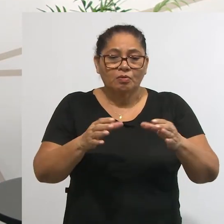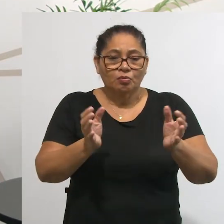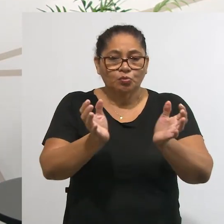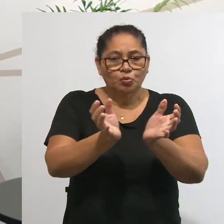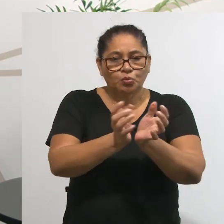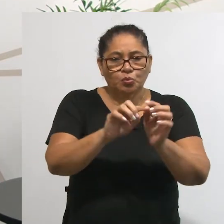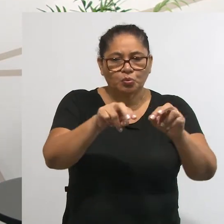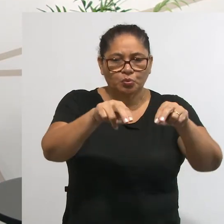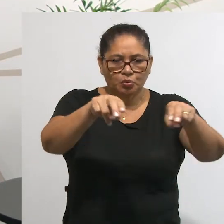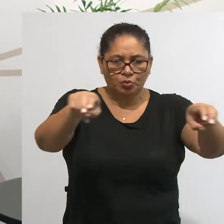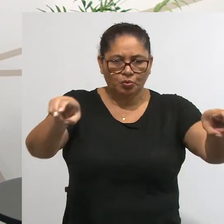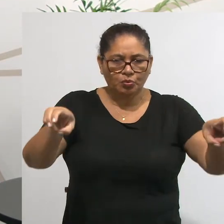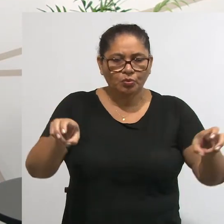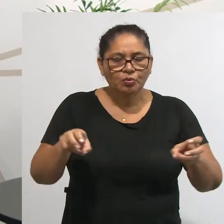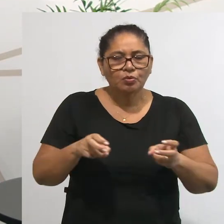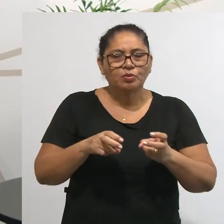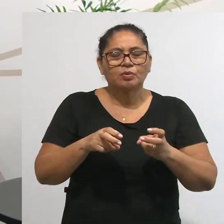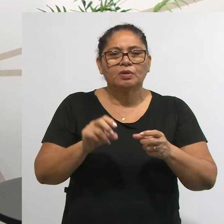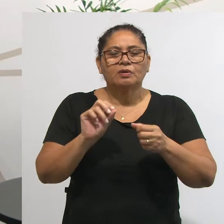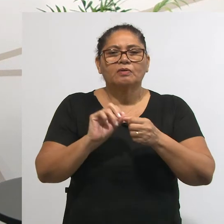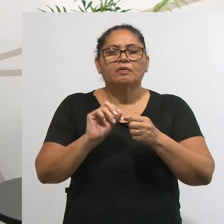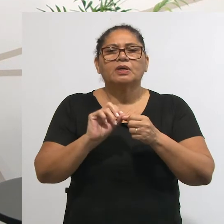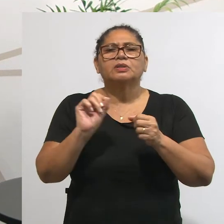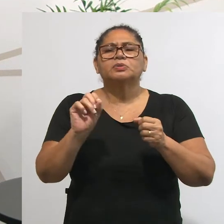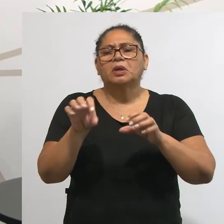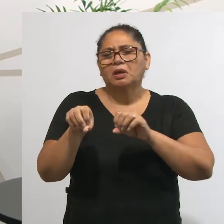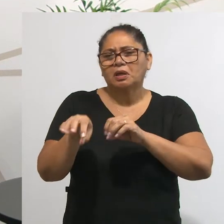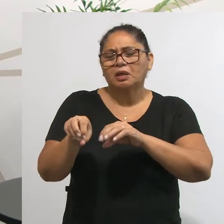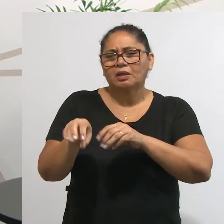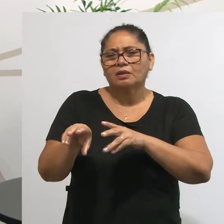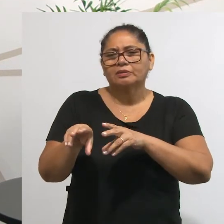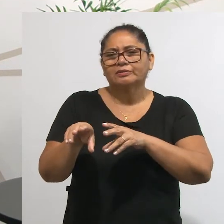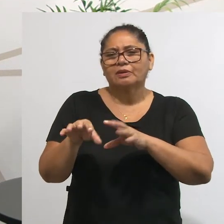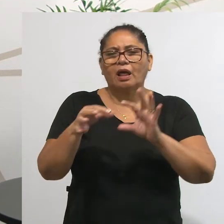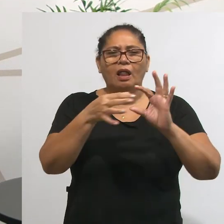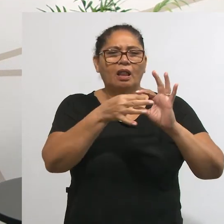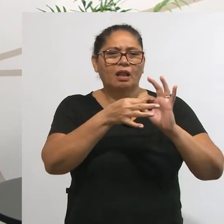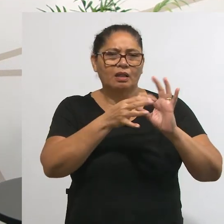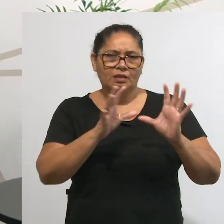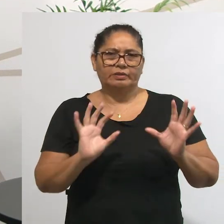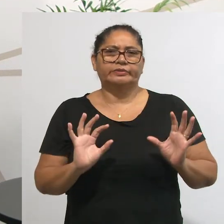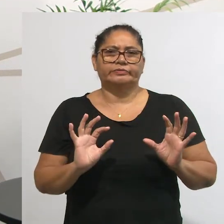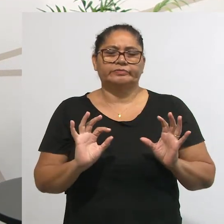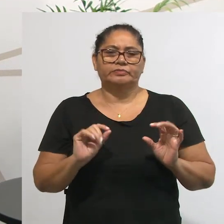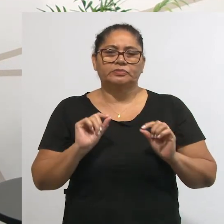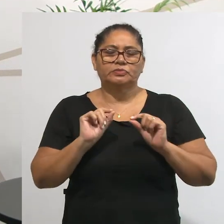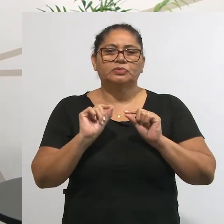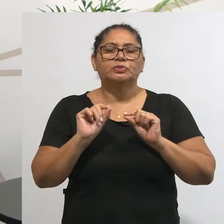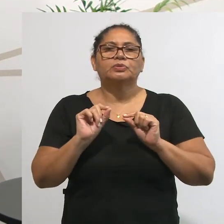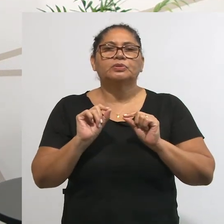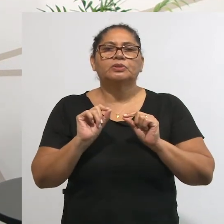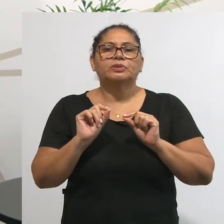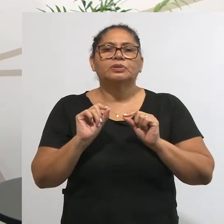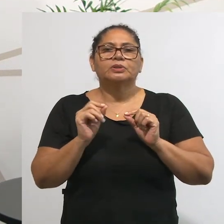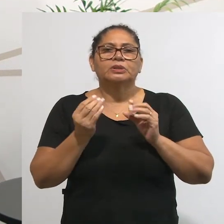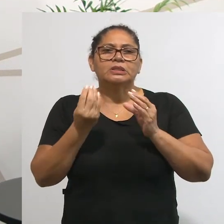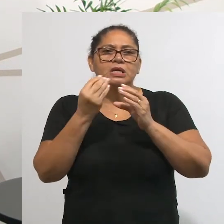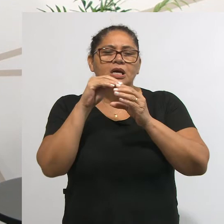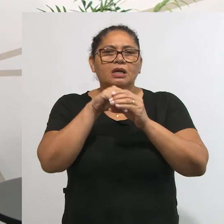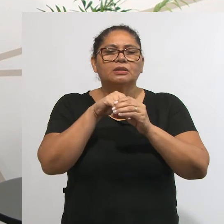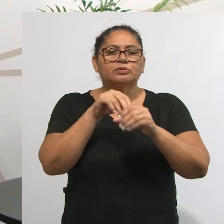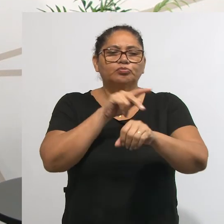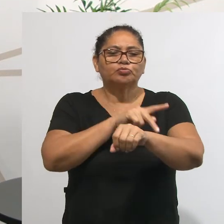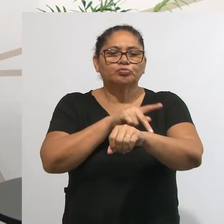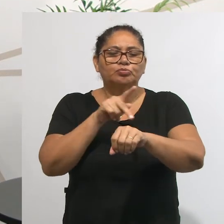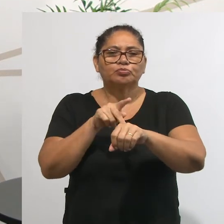de um círculo que faz com que você esteja fazendo uma educação libertadora. E aí, com isso, eu quero introduzir o conceito